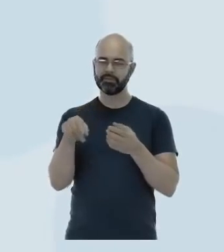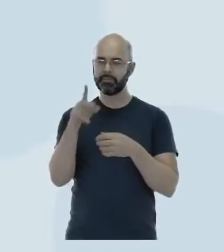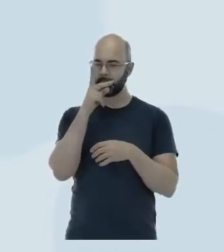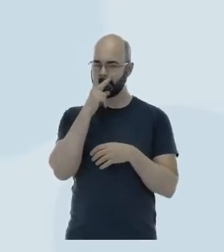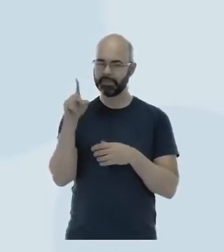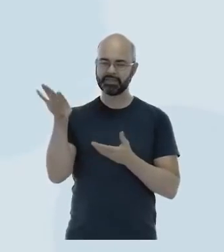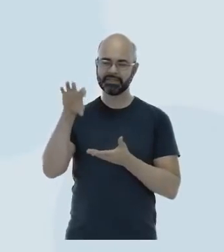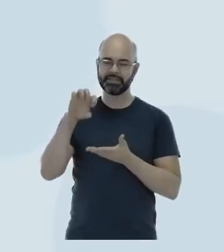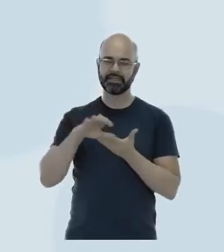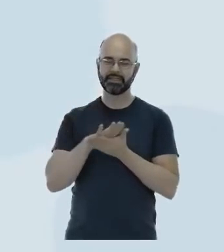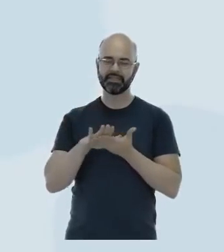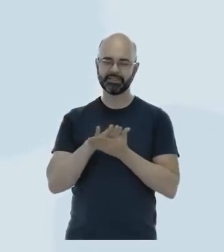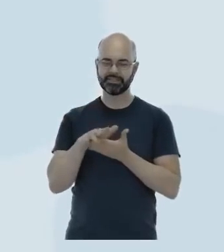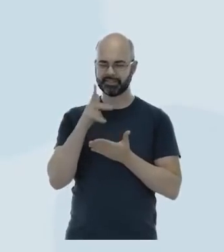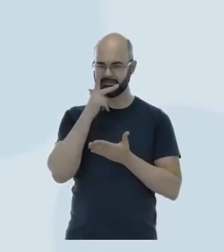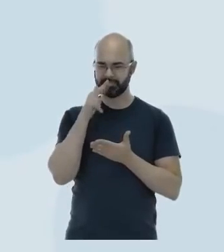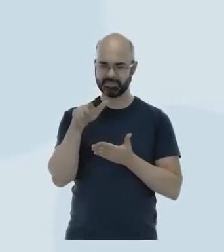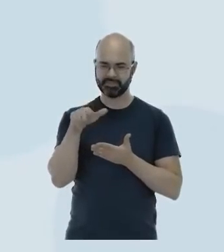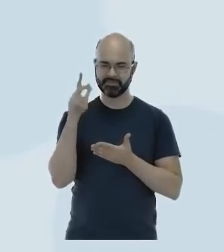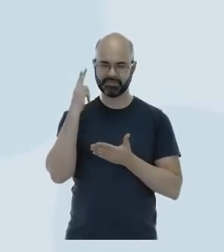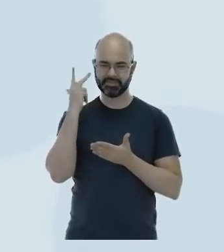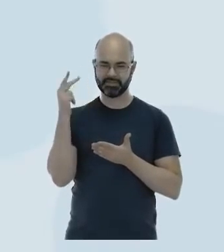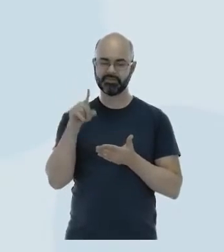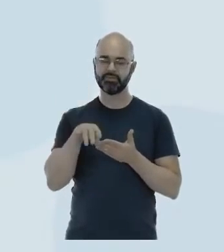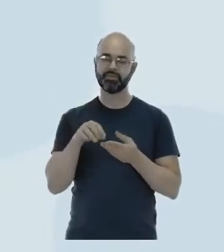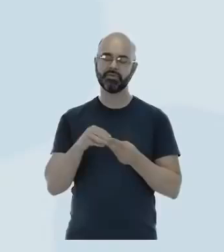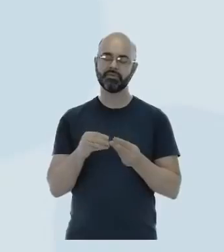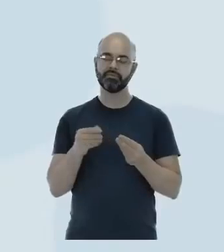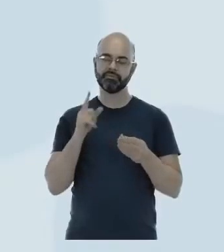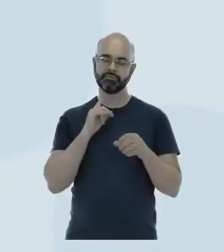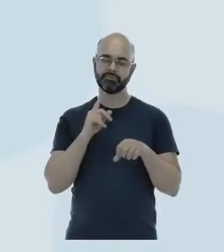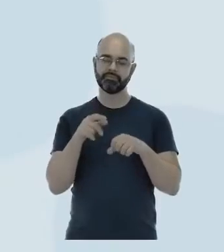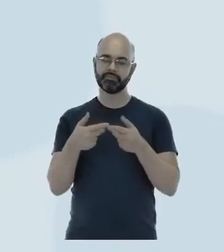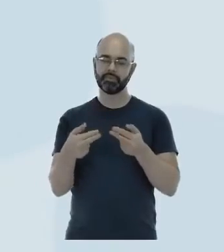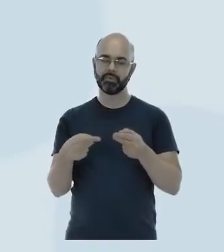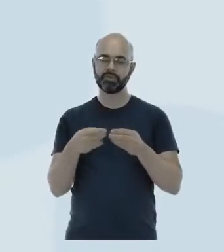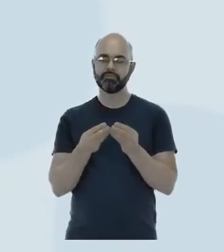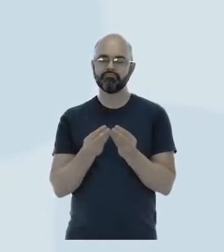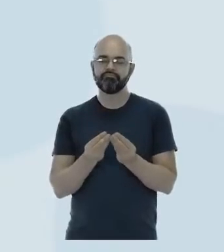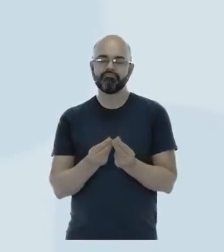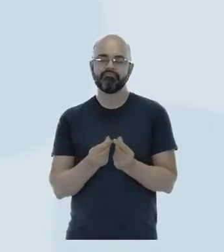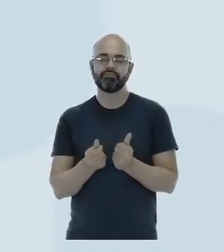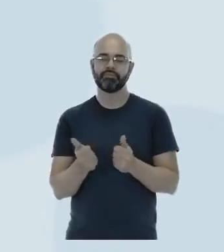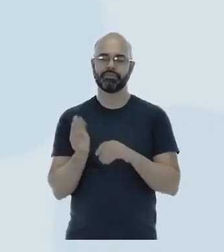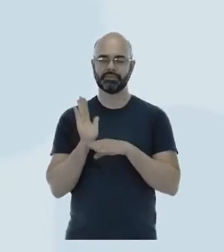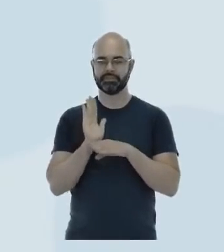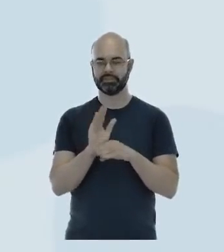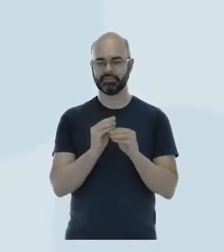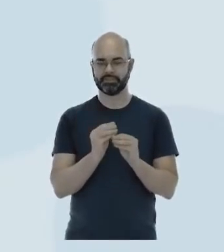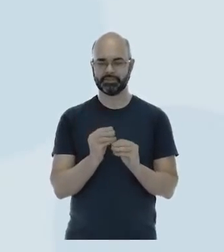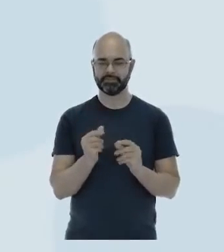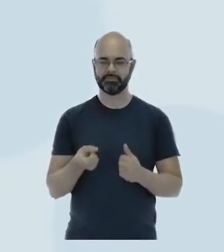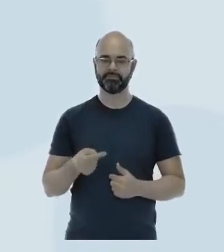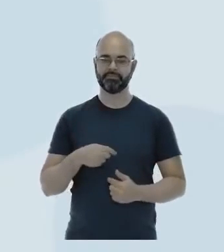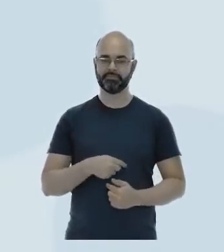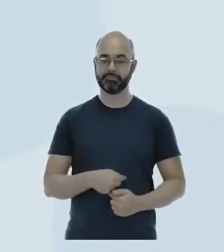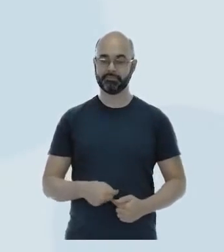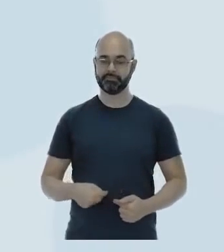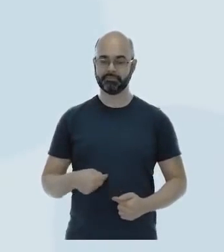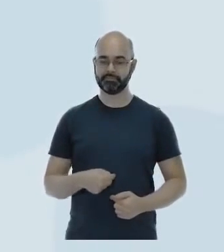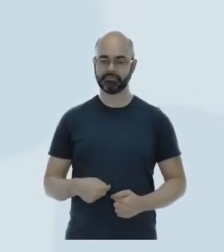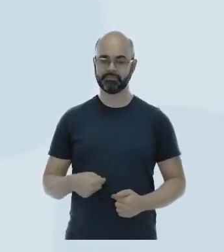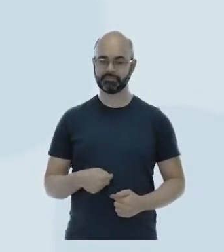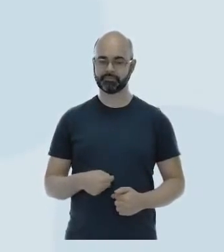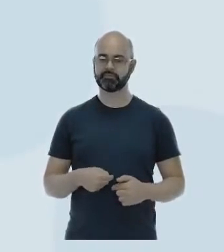detergente natural. Mas enfim, isso é um pouquinho depois aqui, quando está saindo já do estômago aqui. Mas aí, olha só, aqui vai ficar batendo